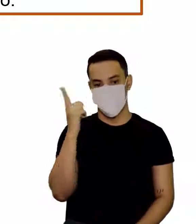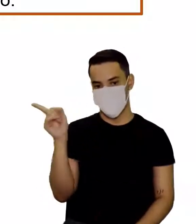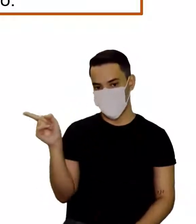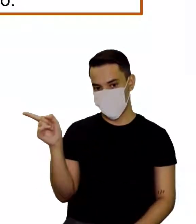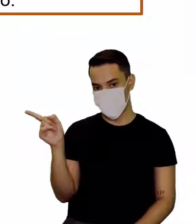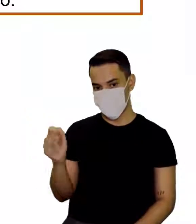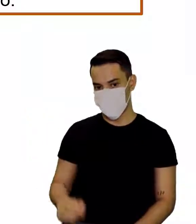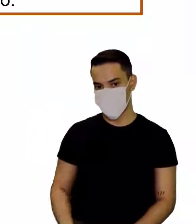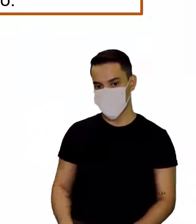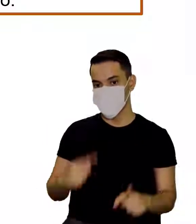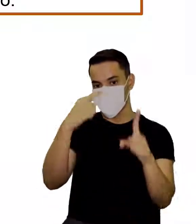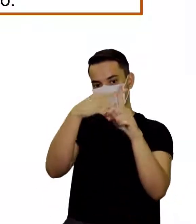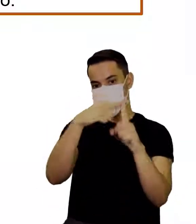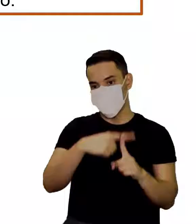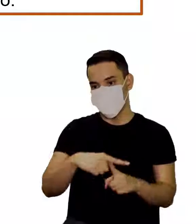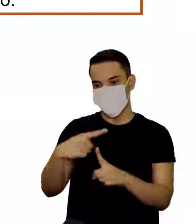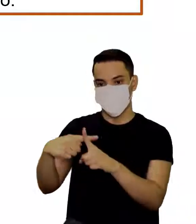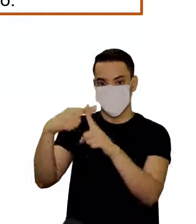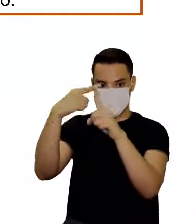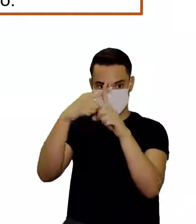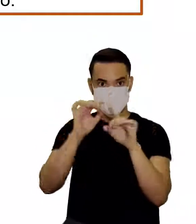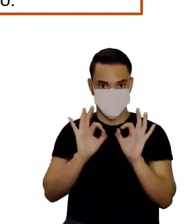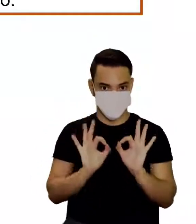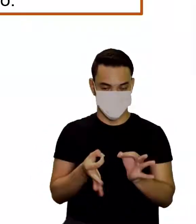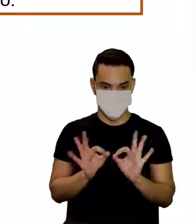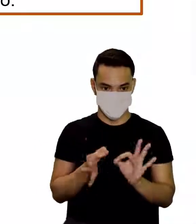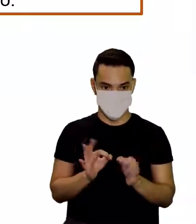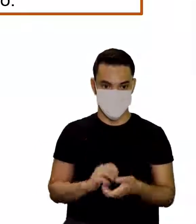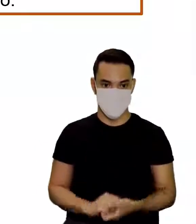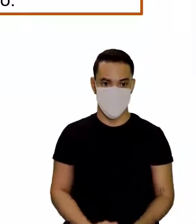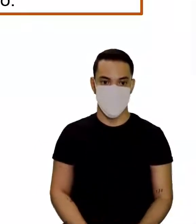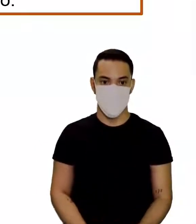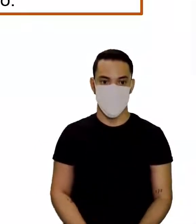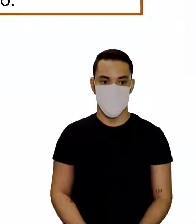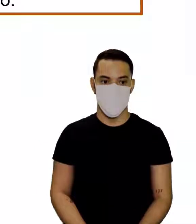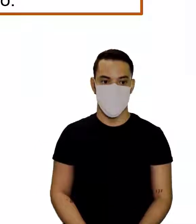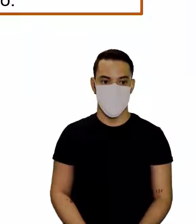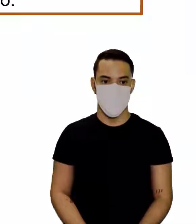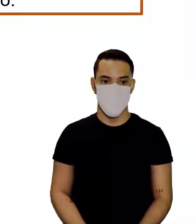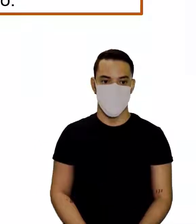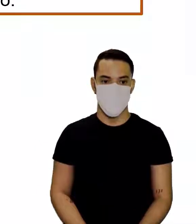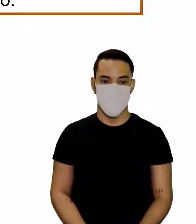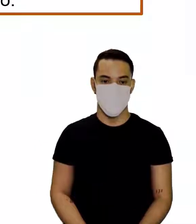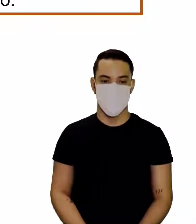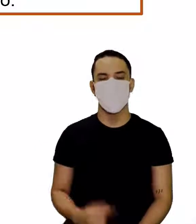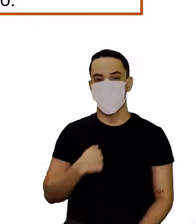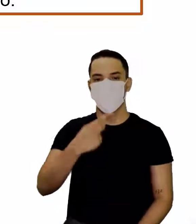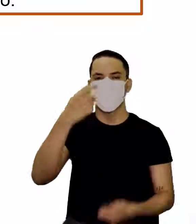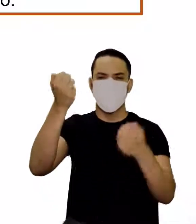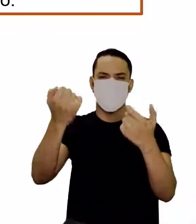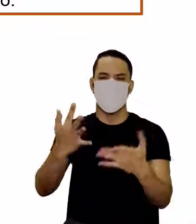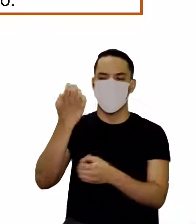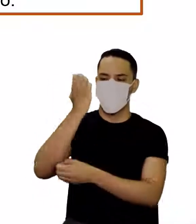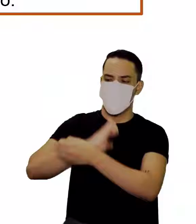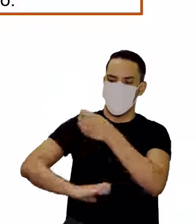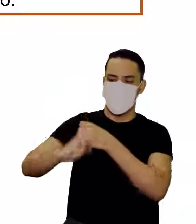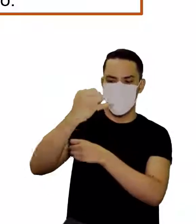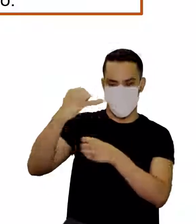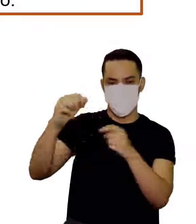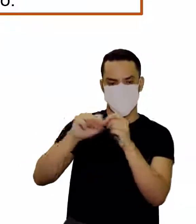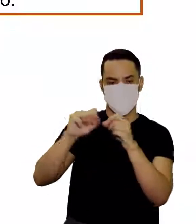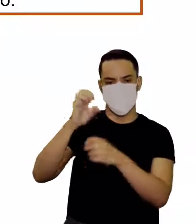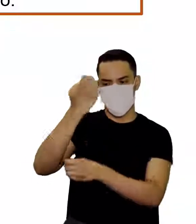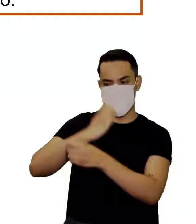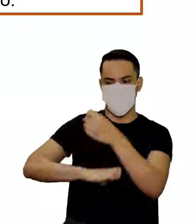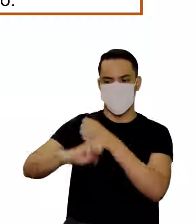carregado positivamente, certo? Então, ou melhor, vamos fazer com elétron, já que eu falo tanto do elétron, vamos fazer com elétron,